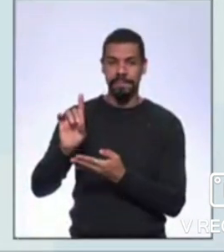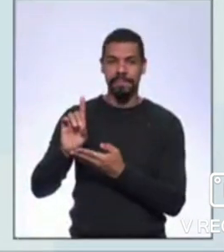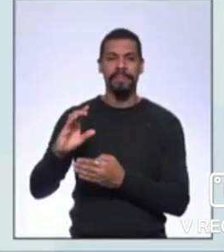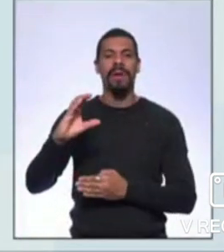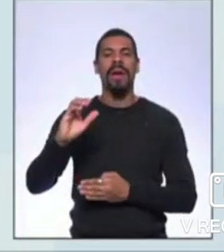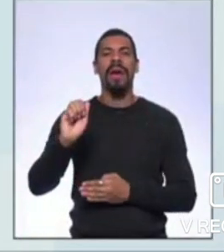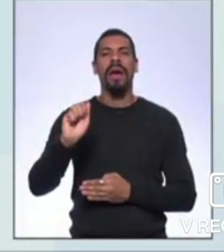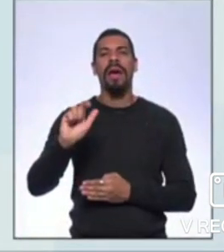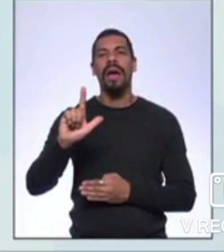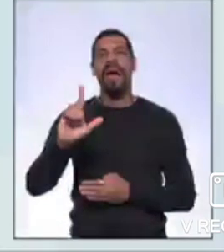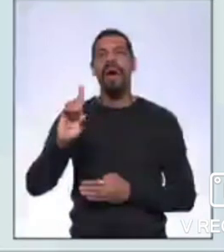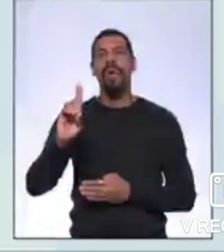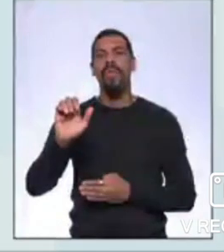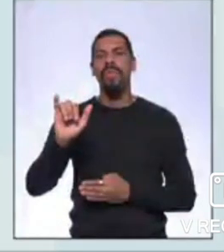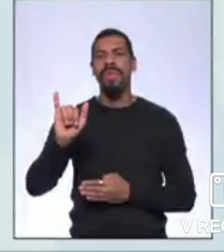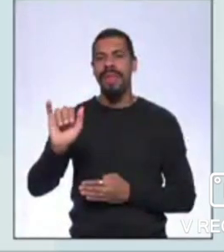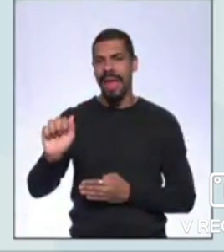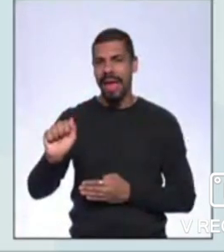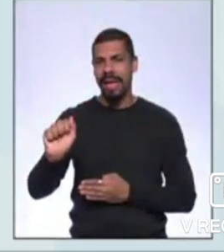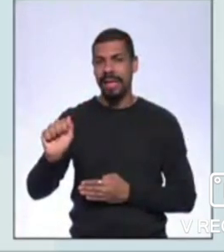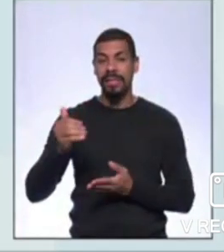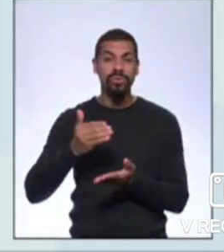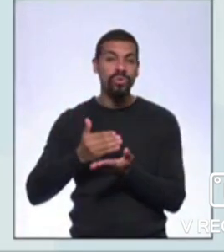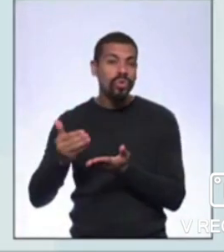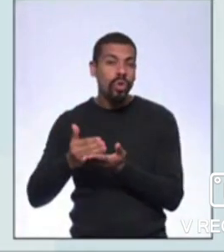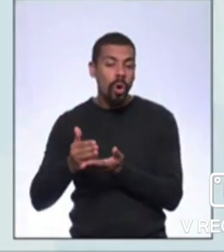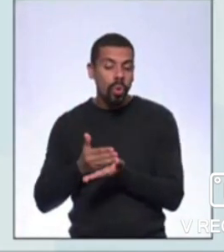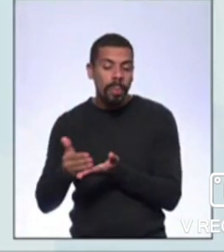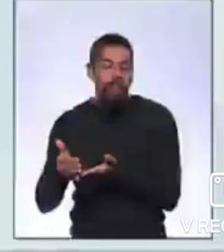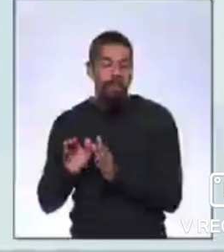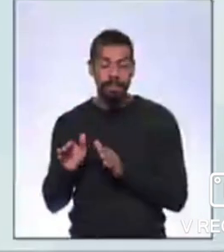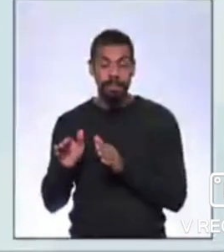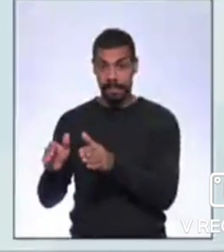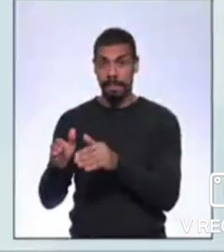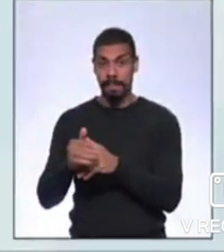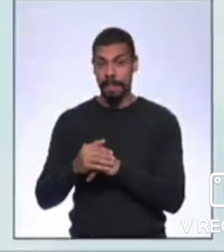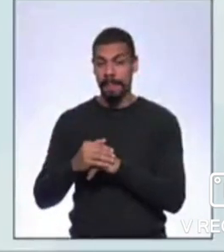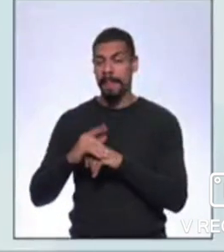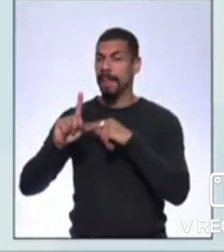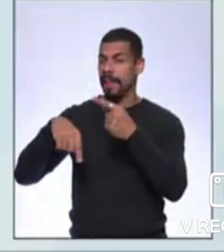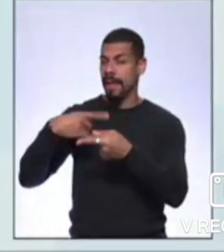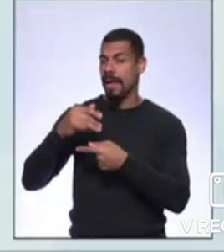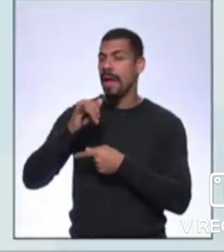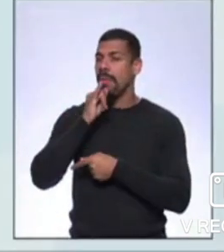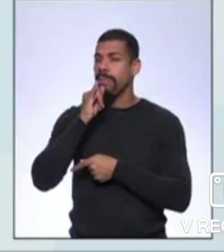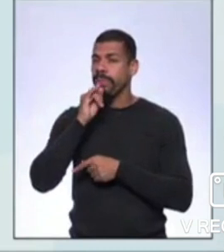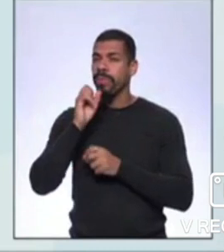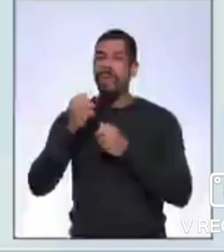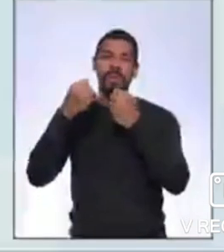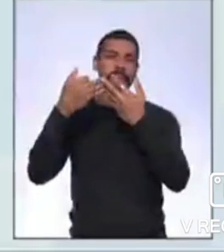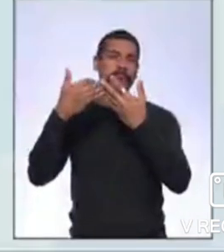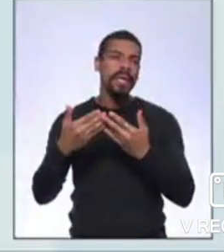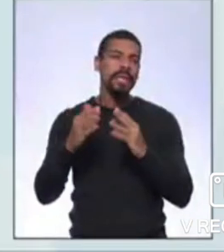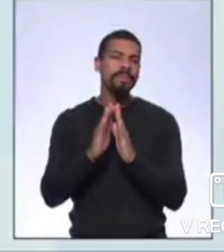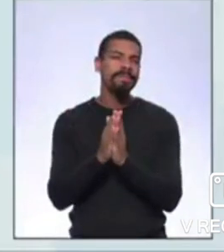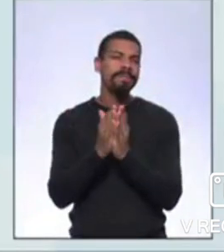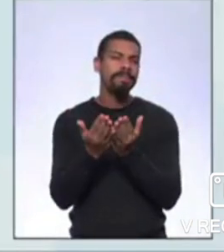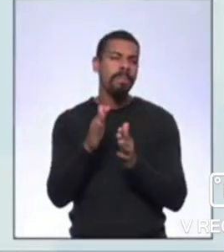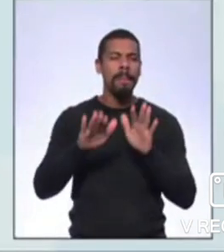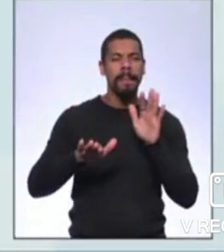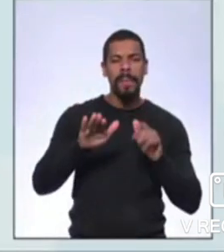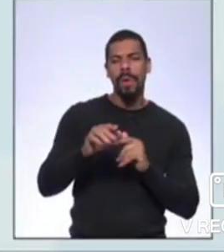Caldeia, é uma região, vamos dizer assim, original dos hebreus. Só que, segundo aí os relatos bíblicos, por volta